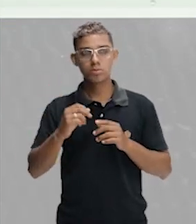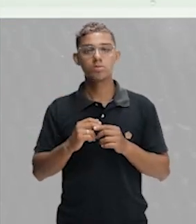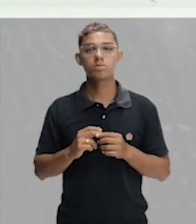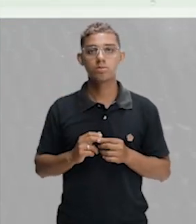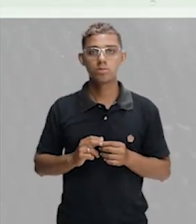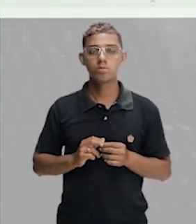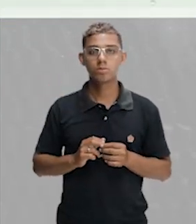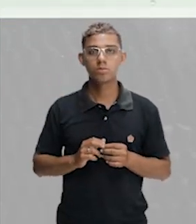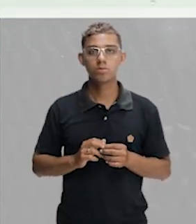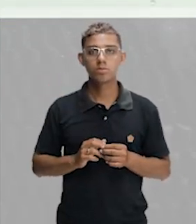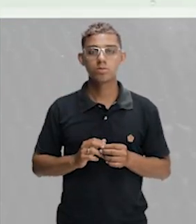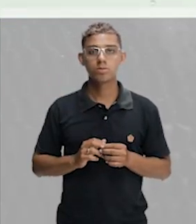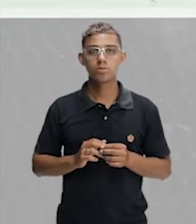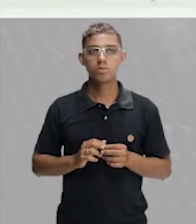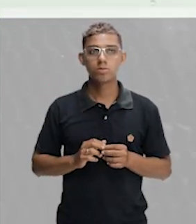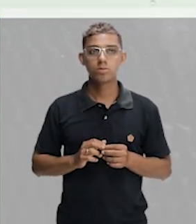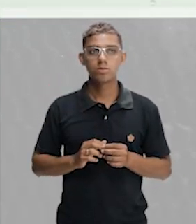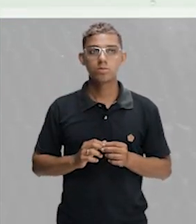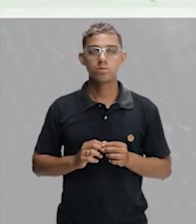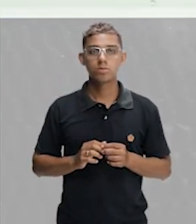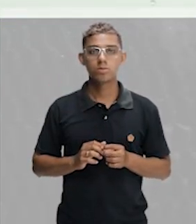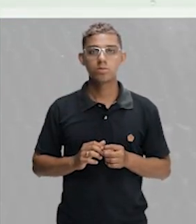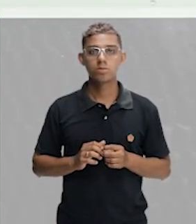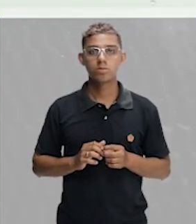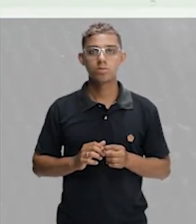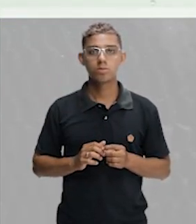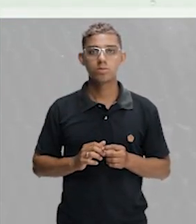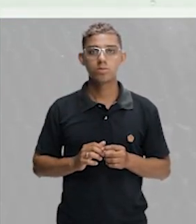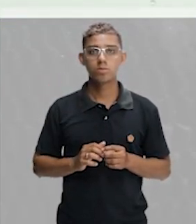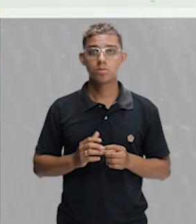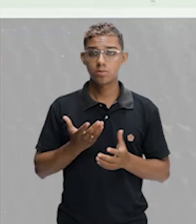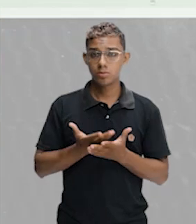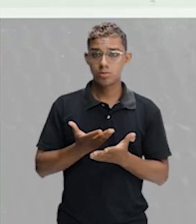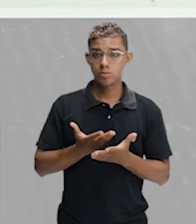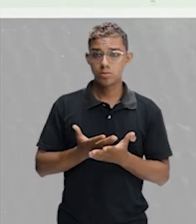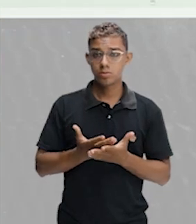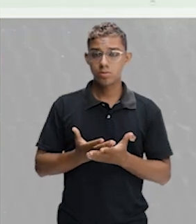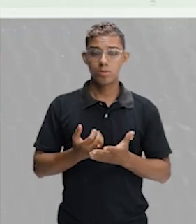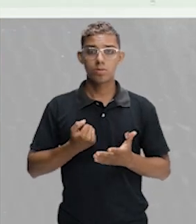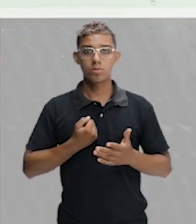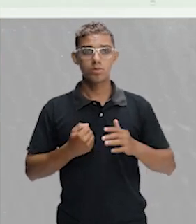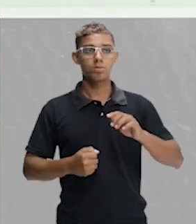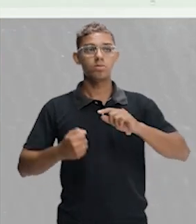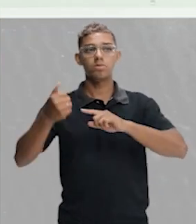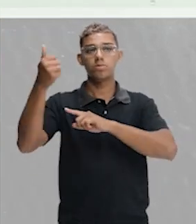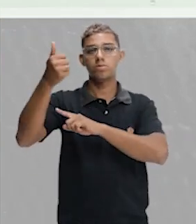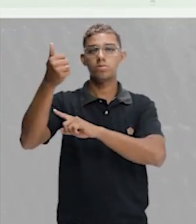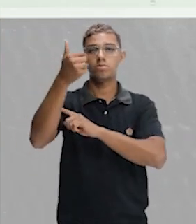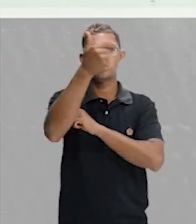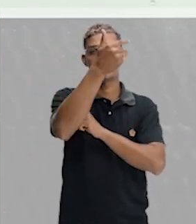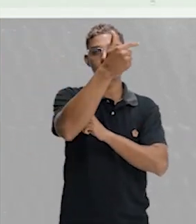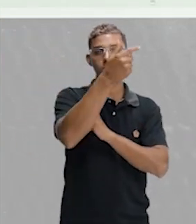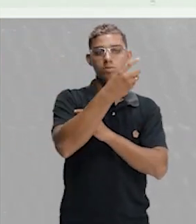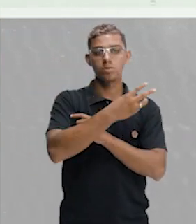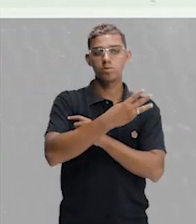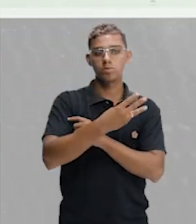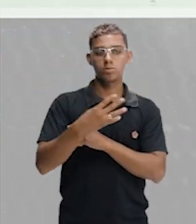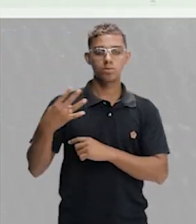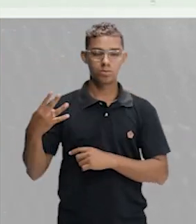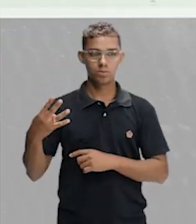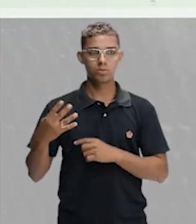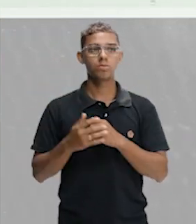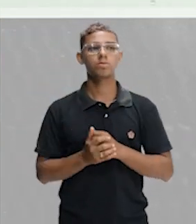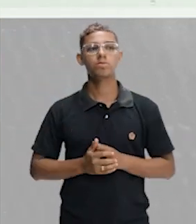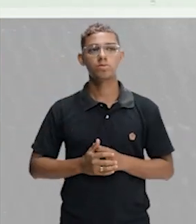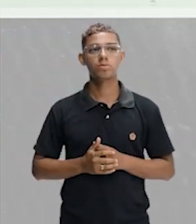ao segundo quadrante né Vocês estudaram trigonometria lá na primeira série você sabe que